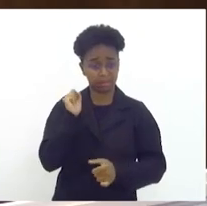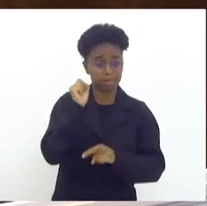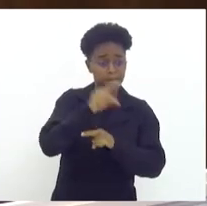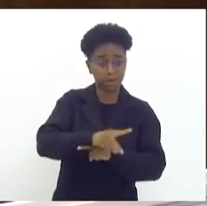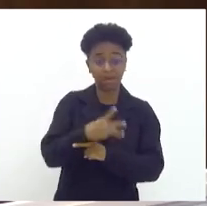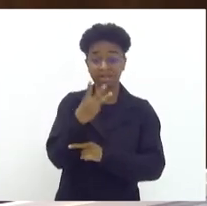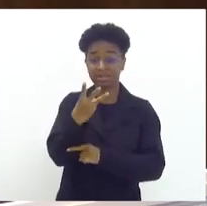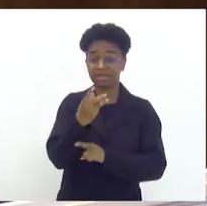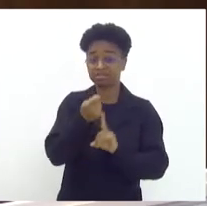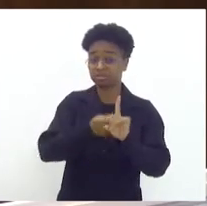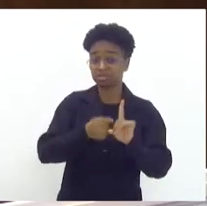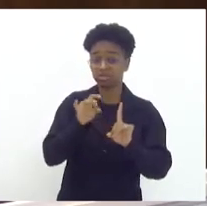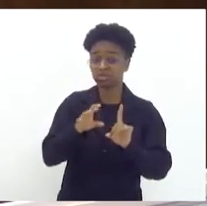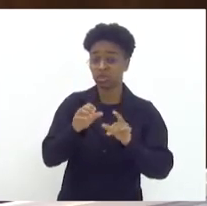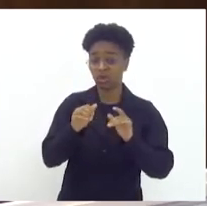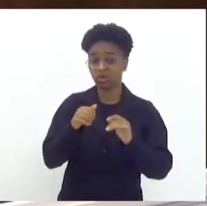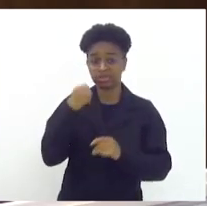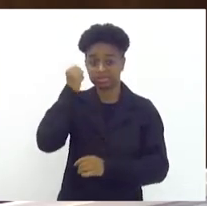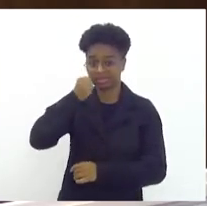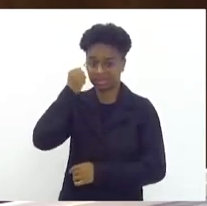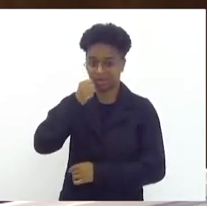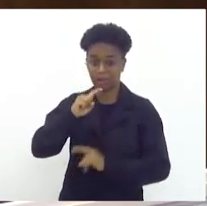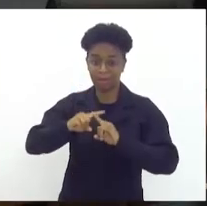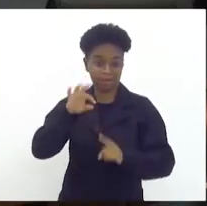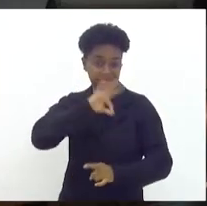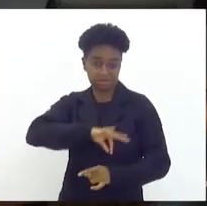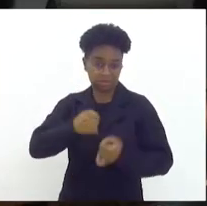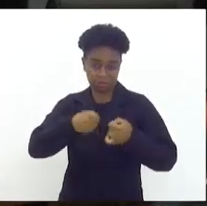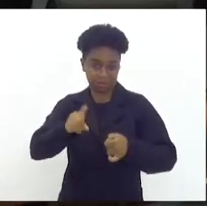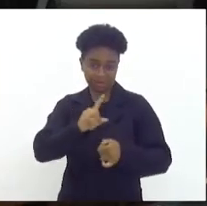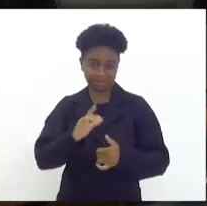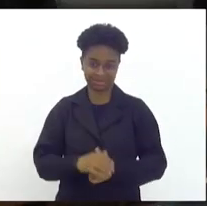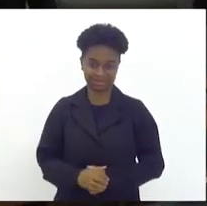salário Obrigado deputado